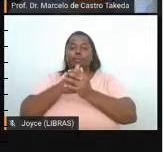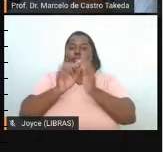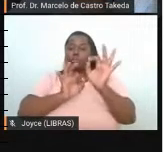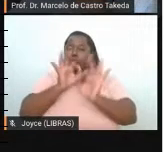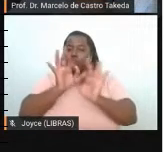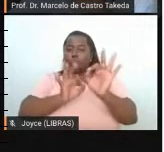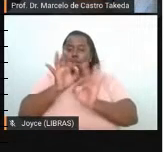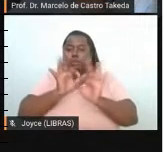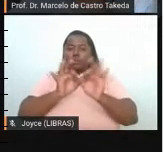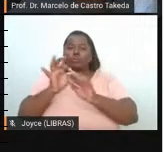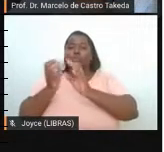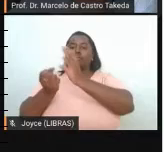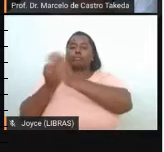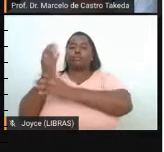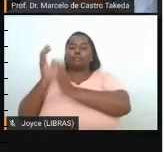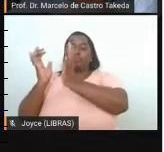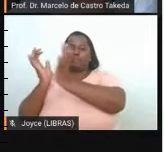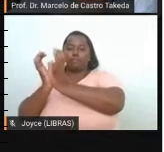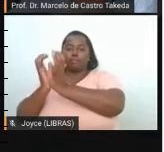projetos,